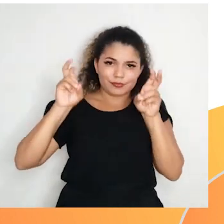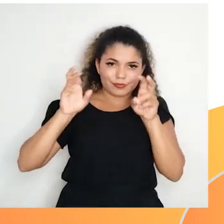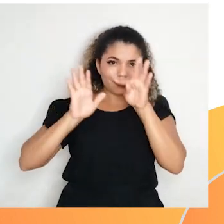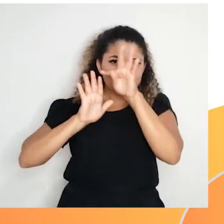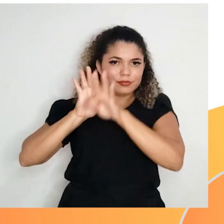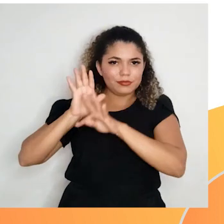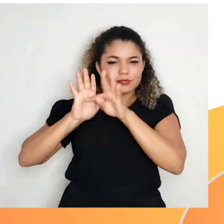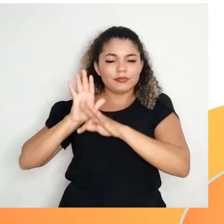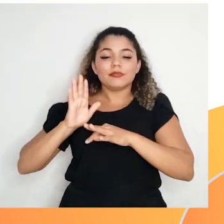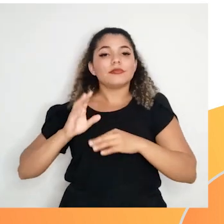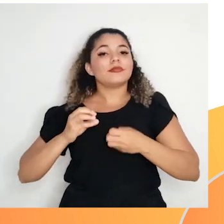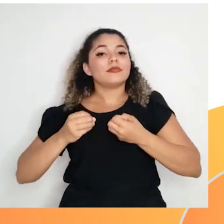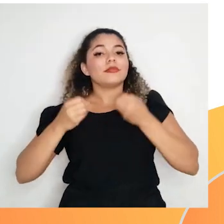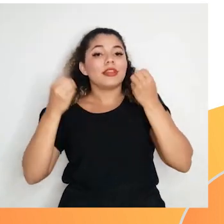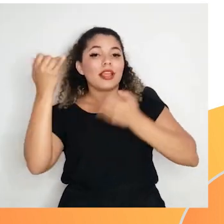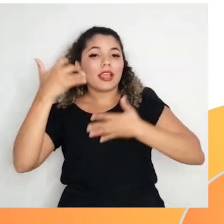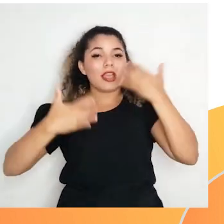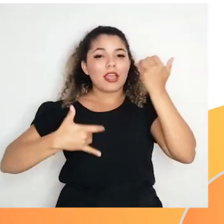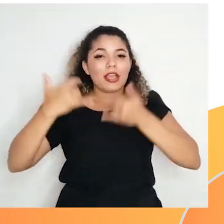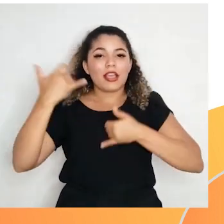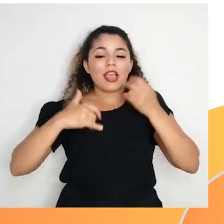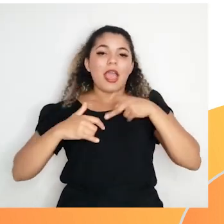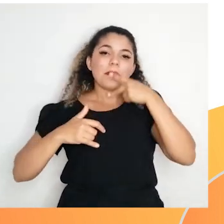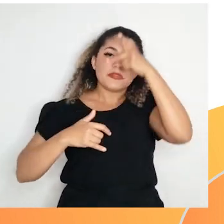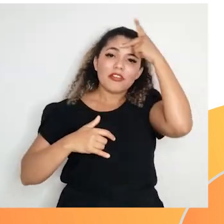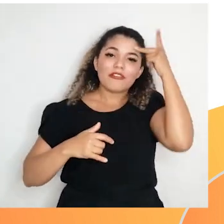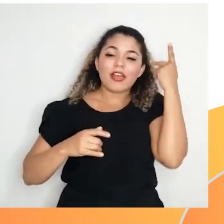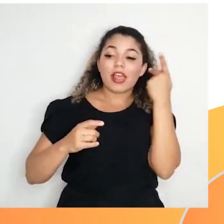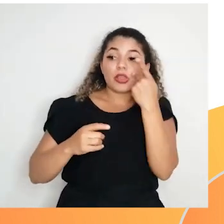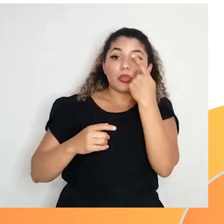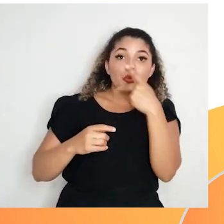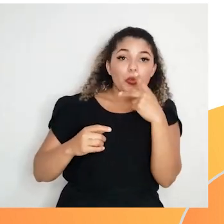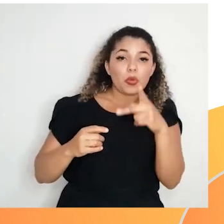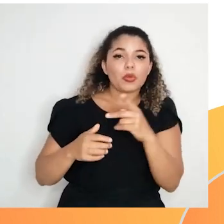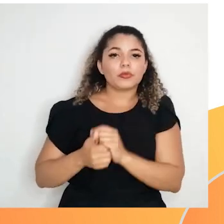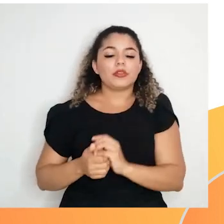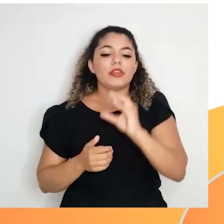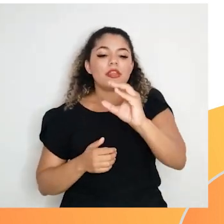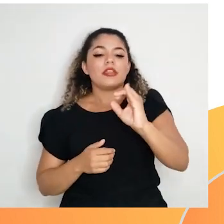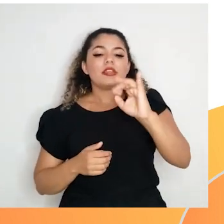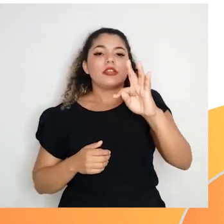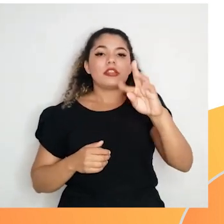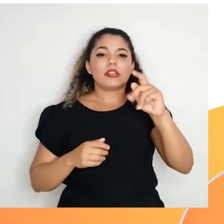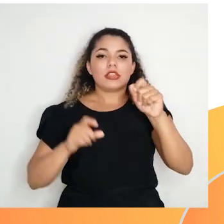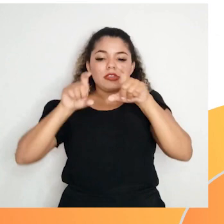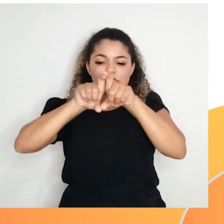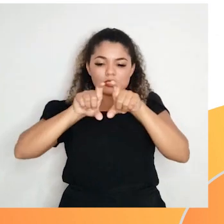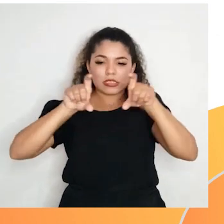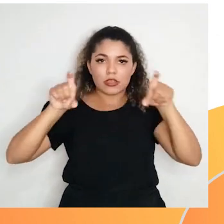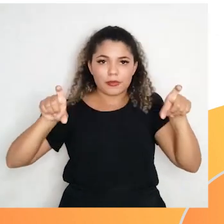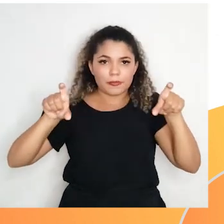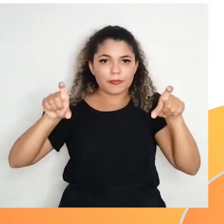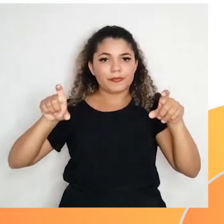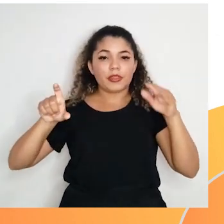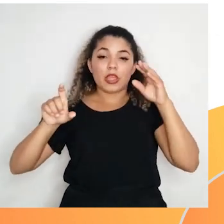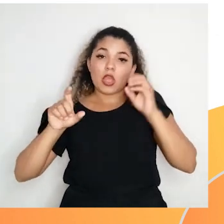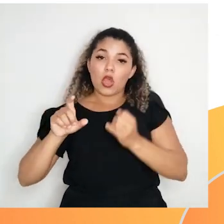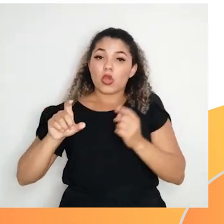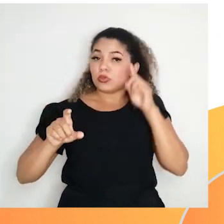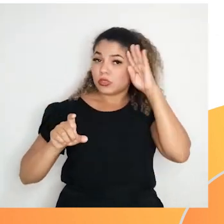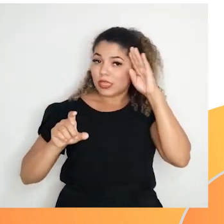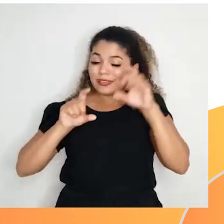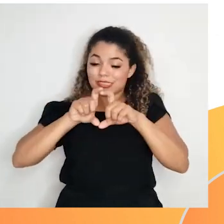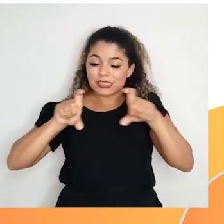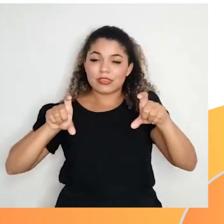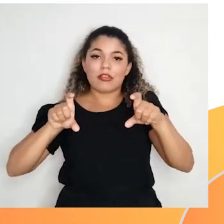textos dissertativos a uma citação. Há uma citação como tópico frasal, unidade central na